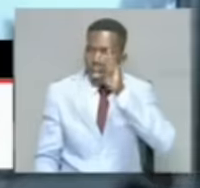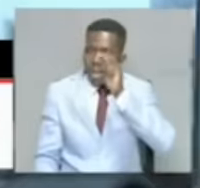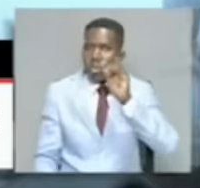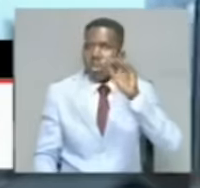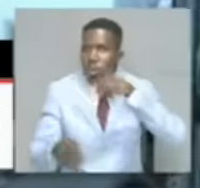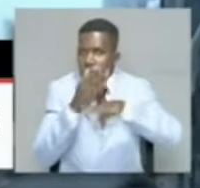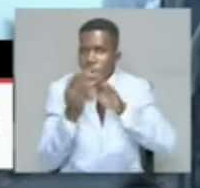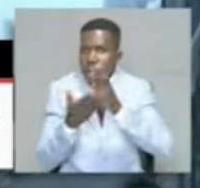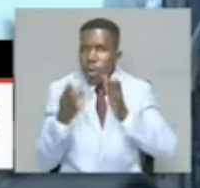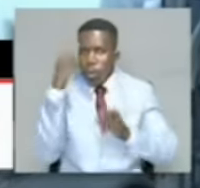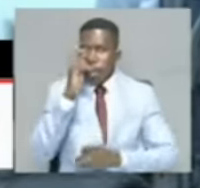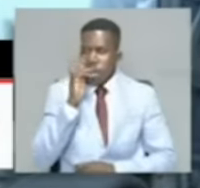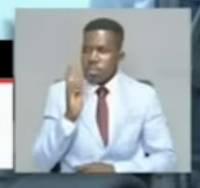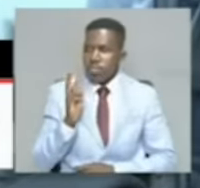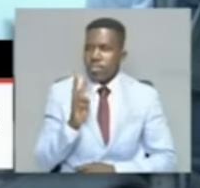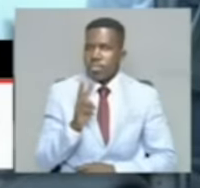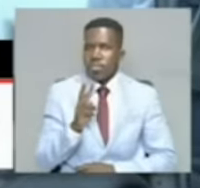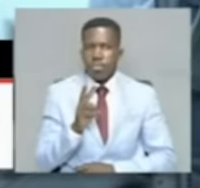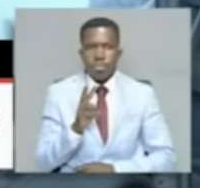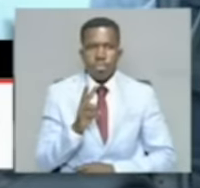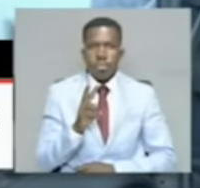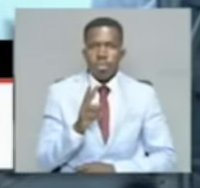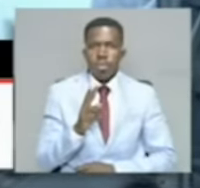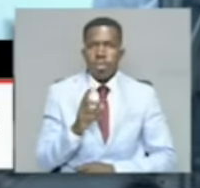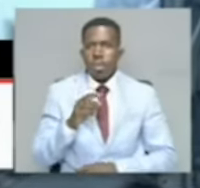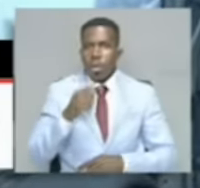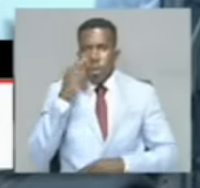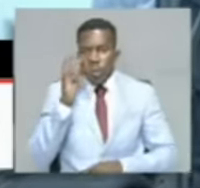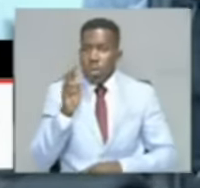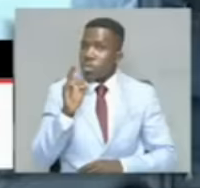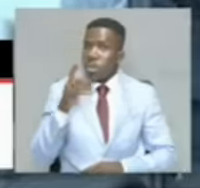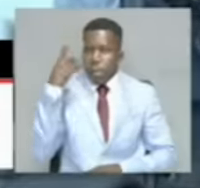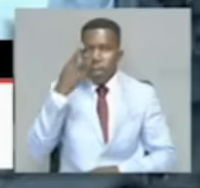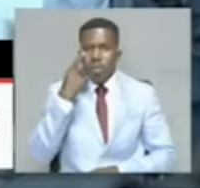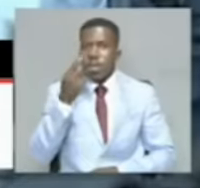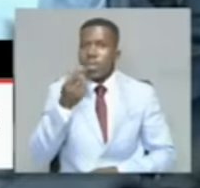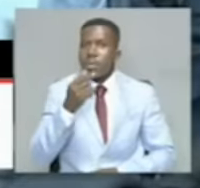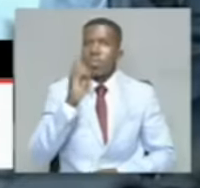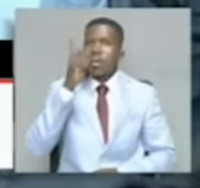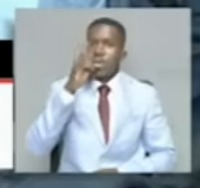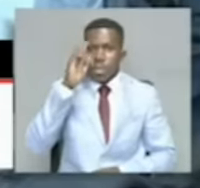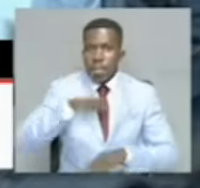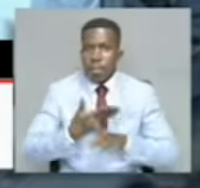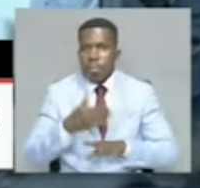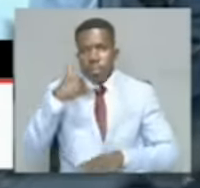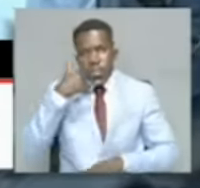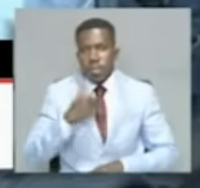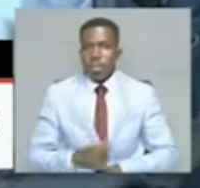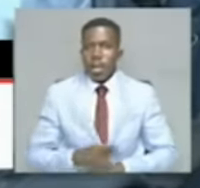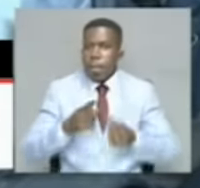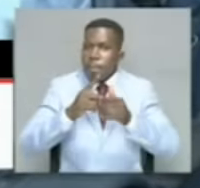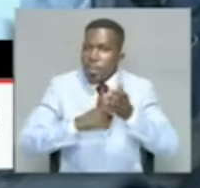o quê? O senhor mesmo que estava a levantar o dinheiro. Acho que alguém já tinha lhe dito o quê. Não é a primeira vez que vocês fazem isso? Não é a primeira